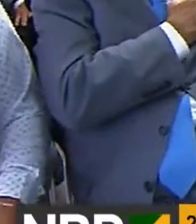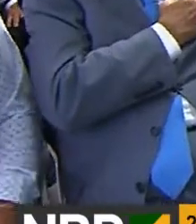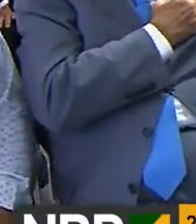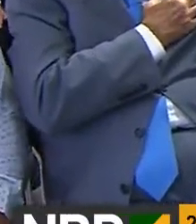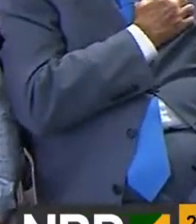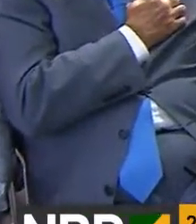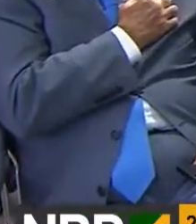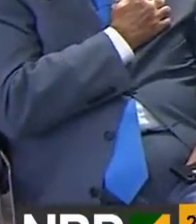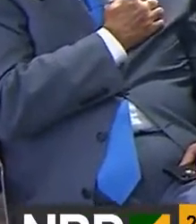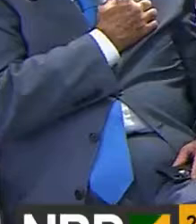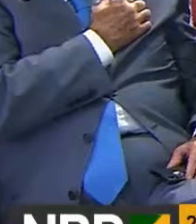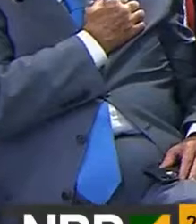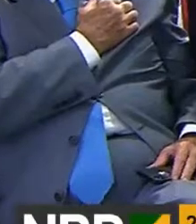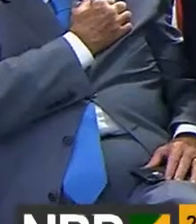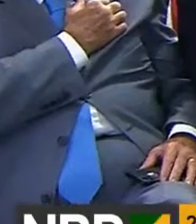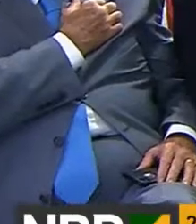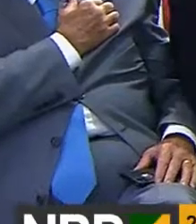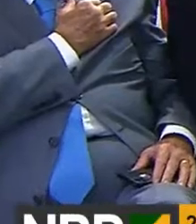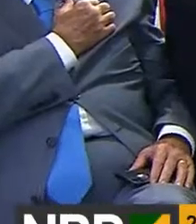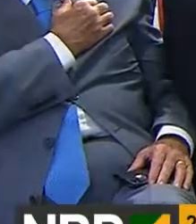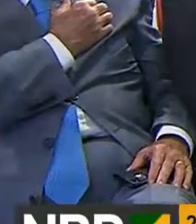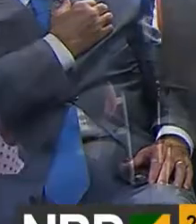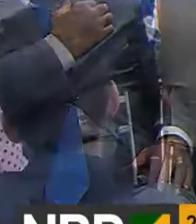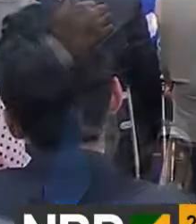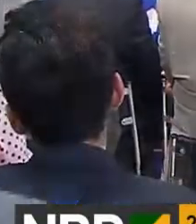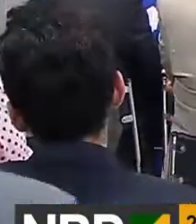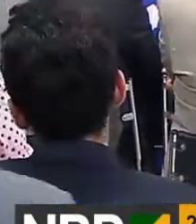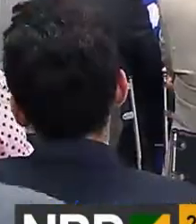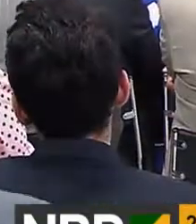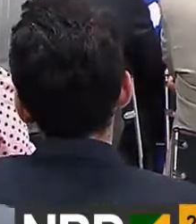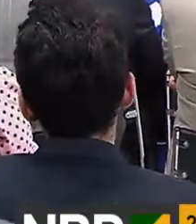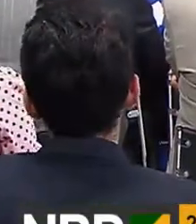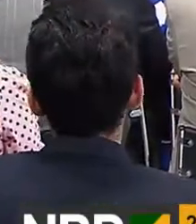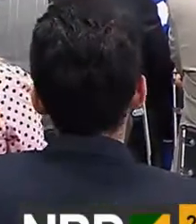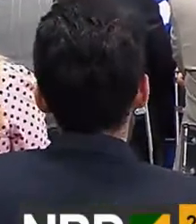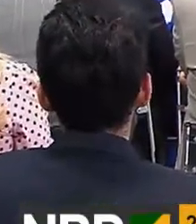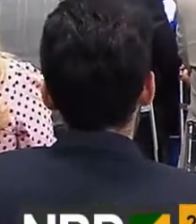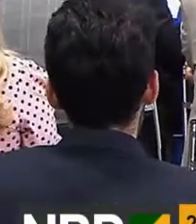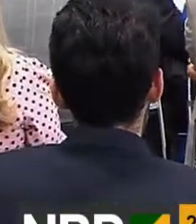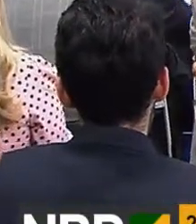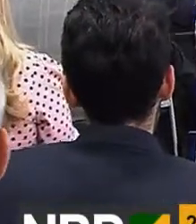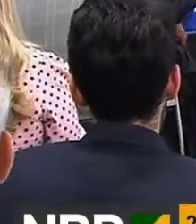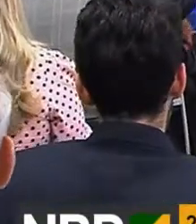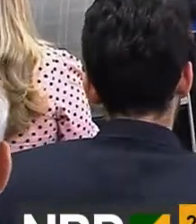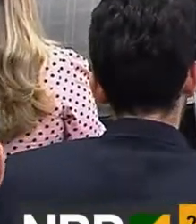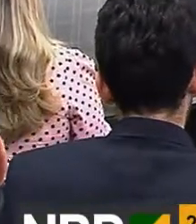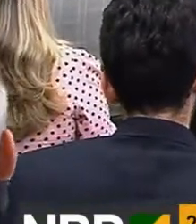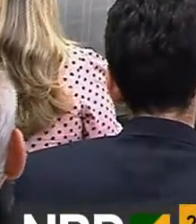senhoras e senhores com a palavra o presidente da república michel temer